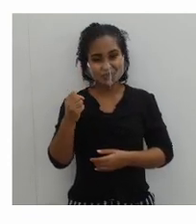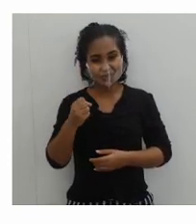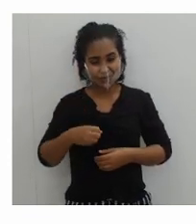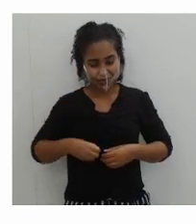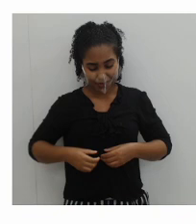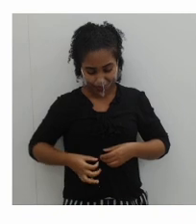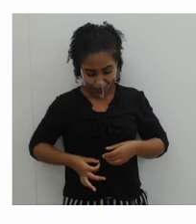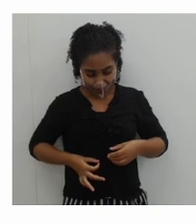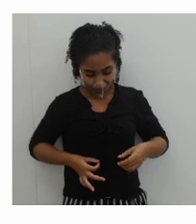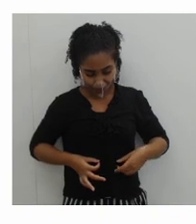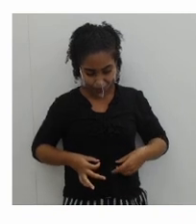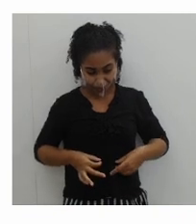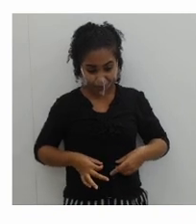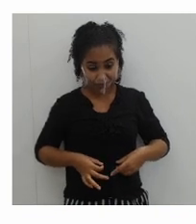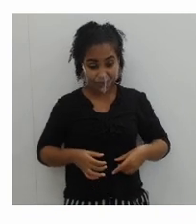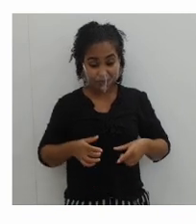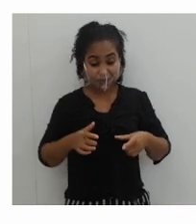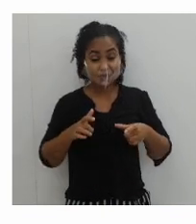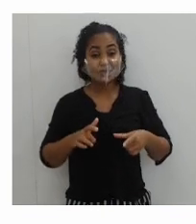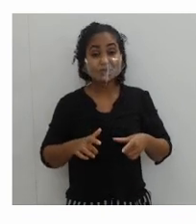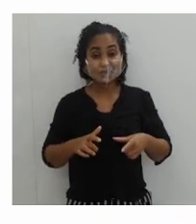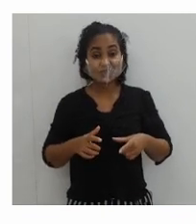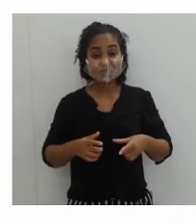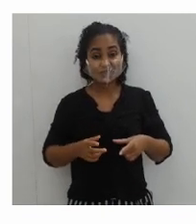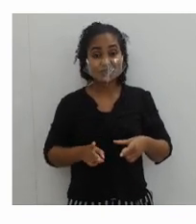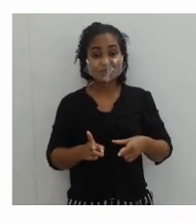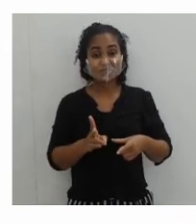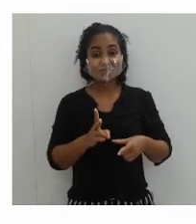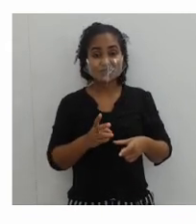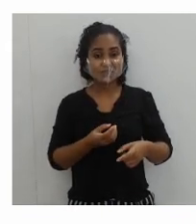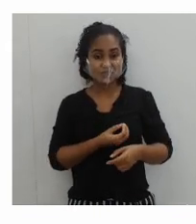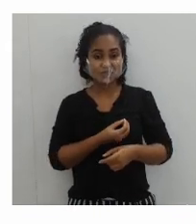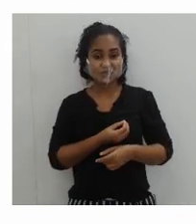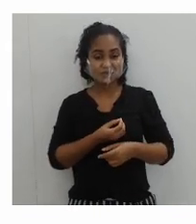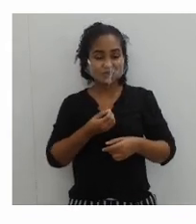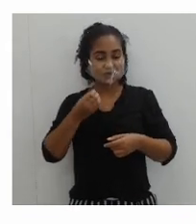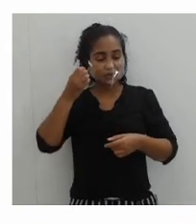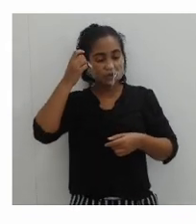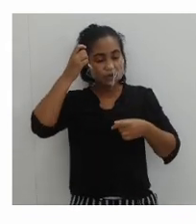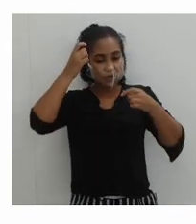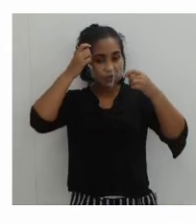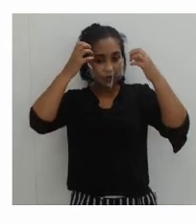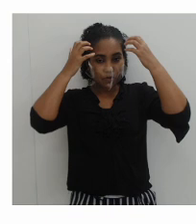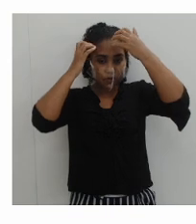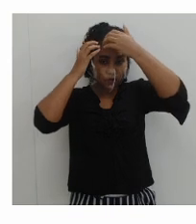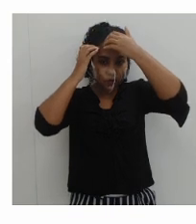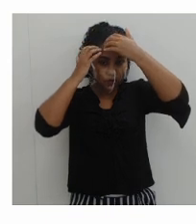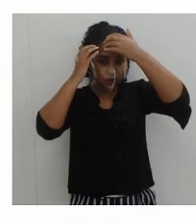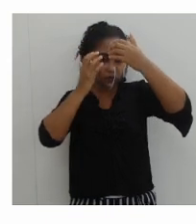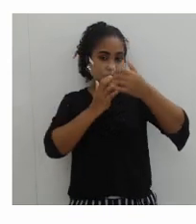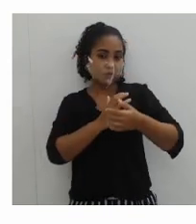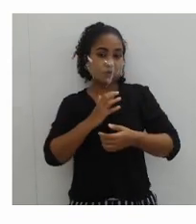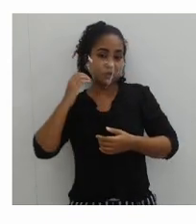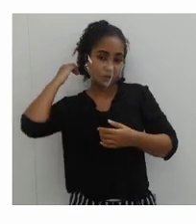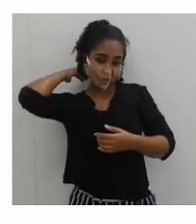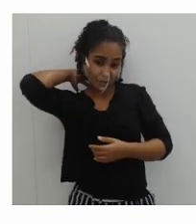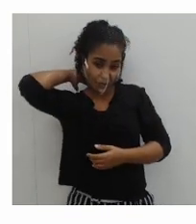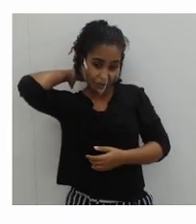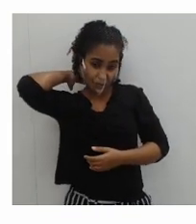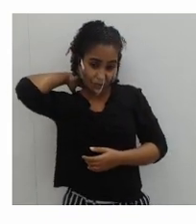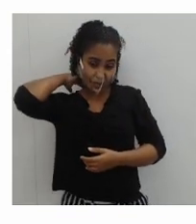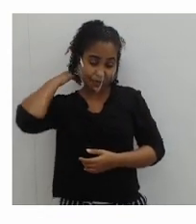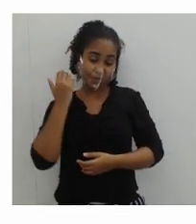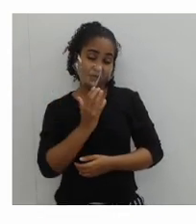ovos podem parar no seu cérebro, tá certo? Então, no cérebro, pulmão, coração. E a causa, gente, de